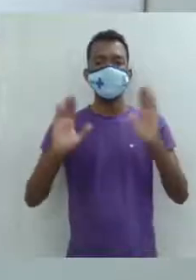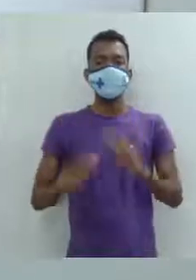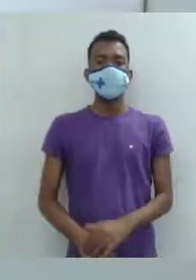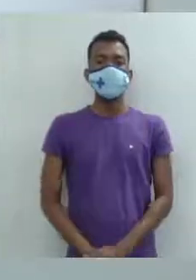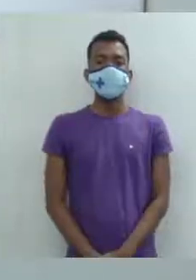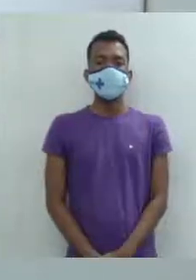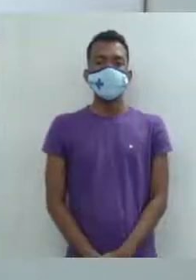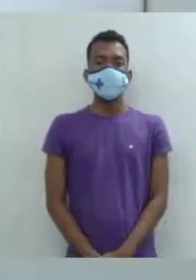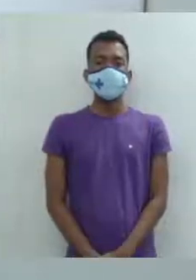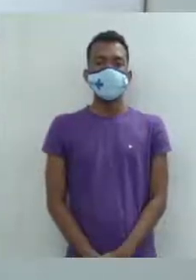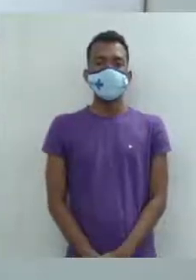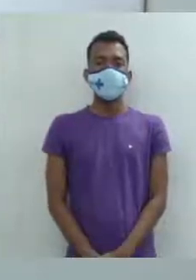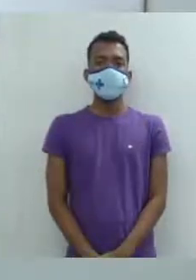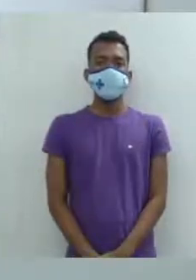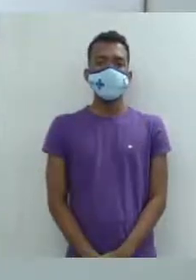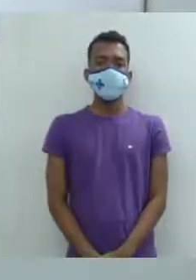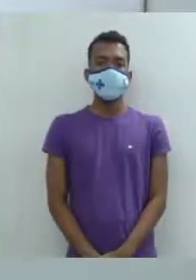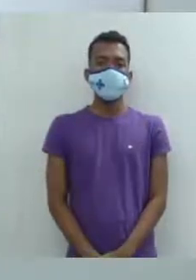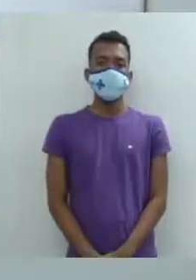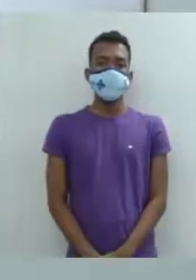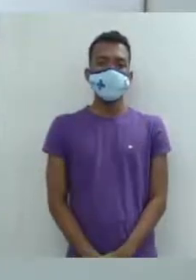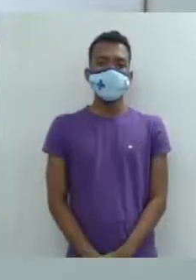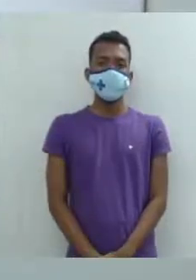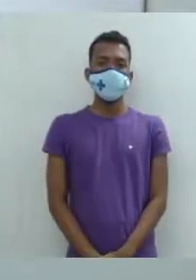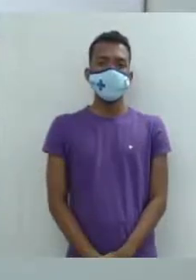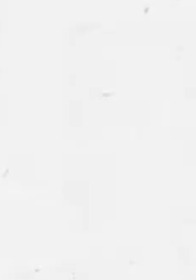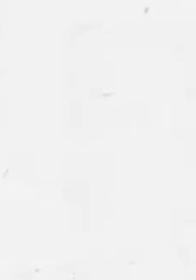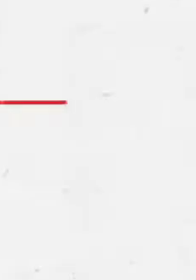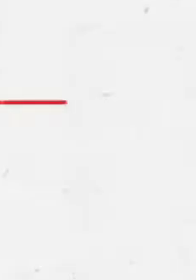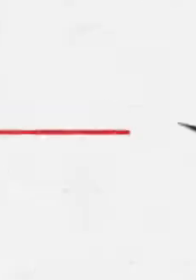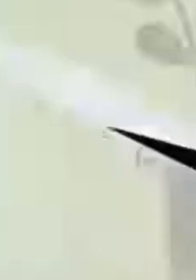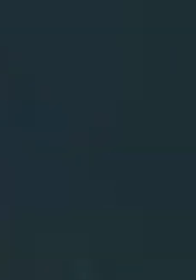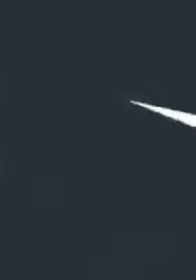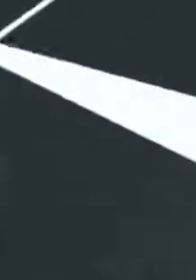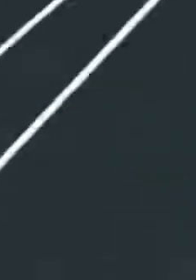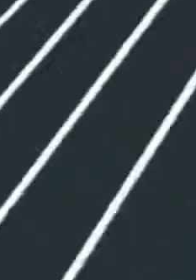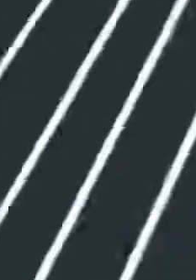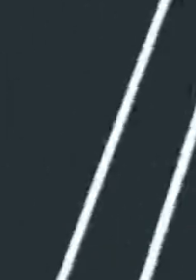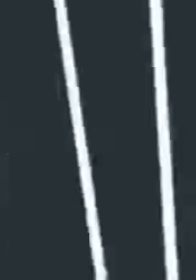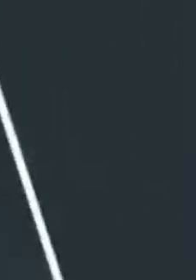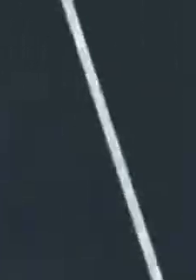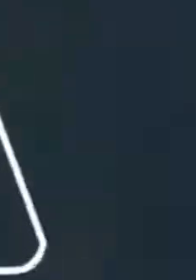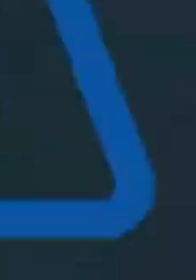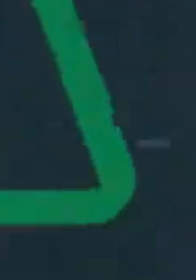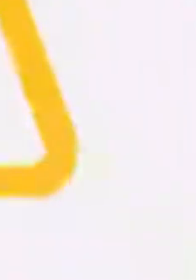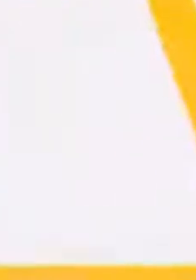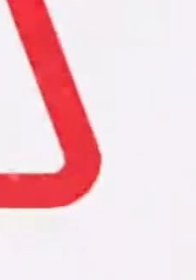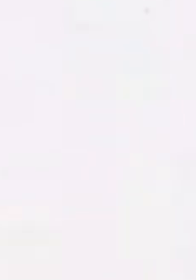tchauzinho. Até a próxima.